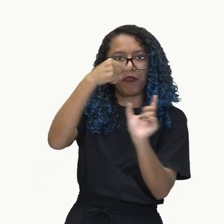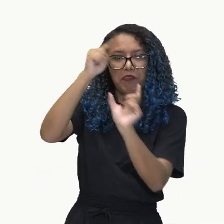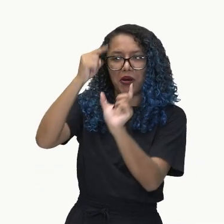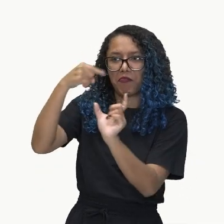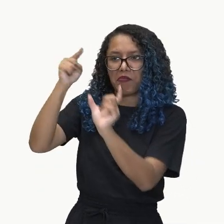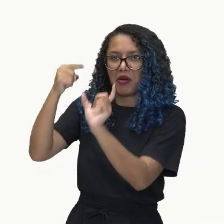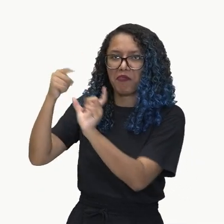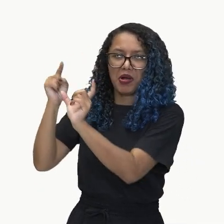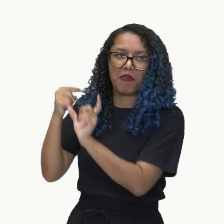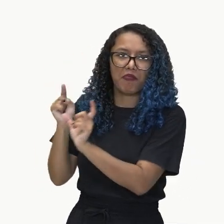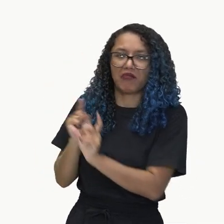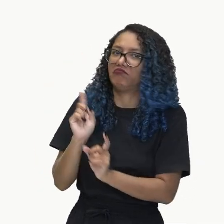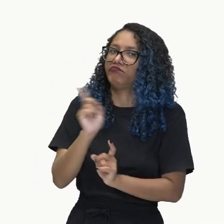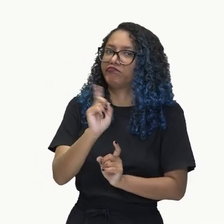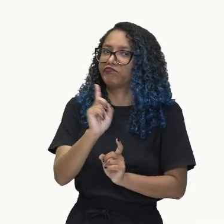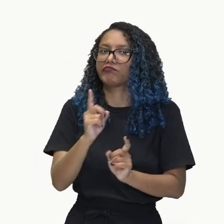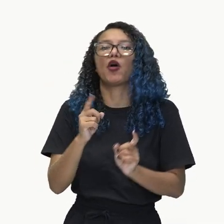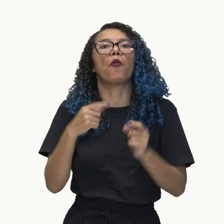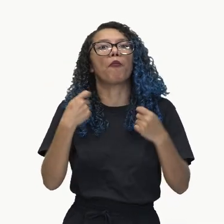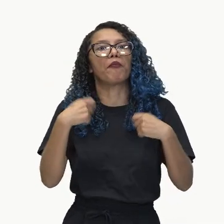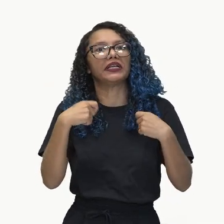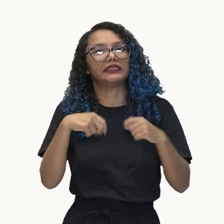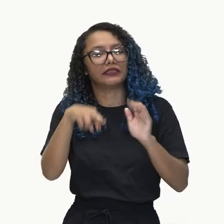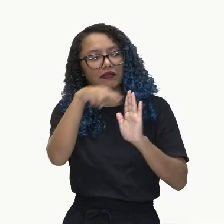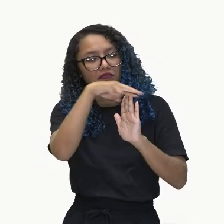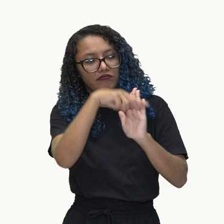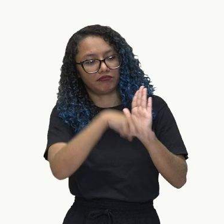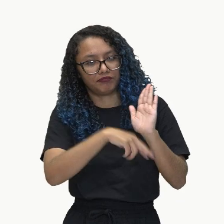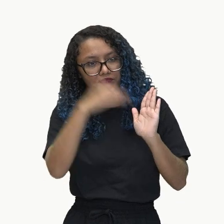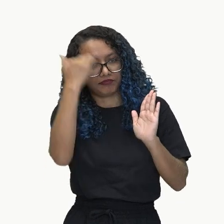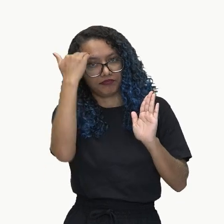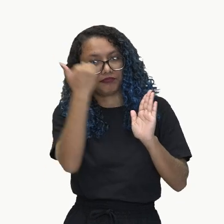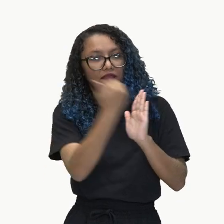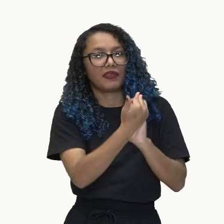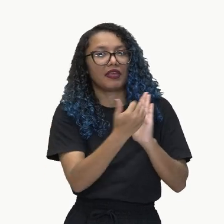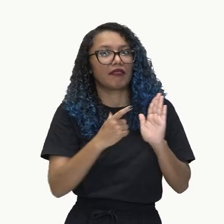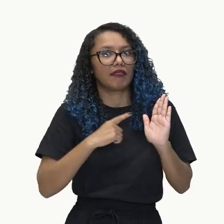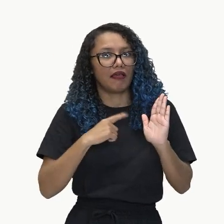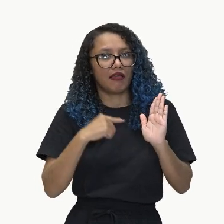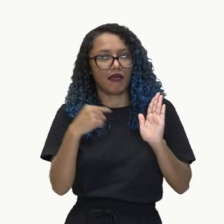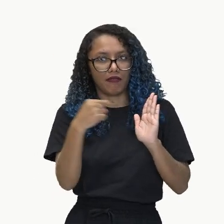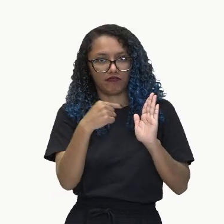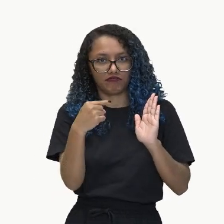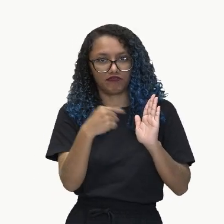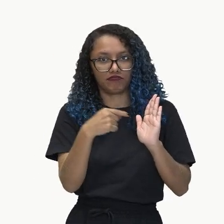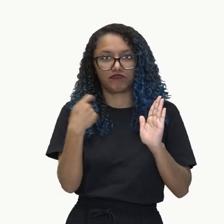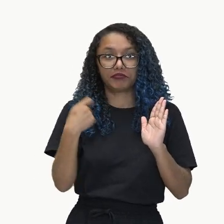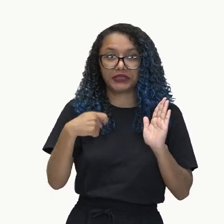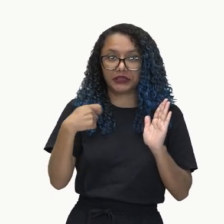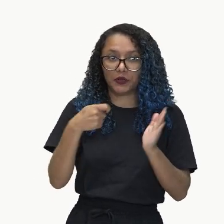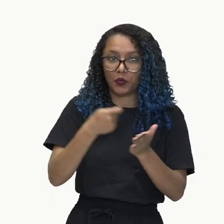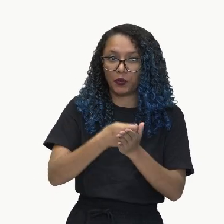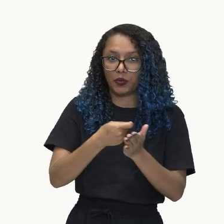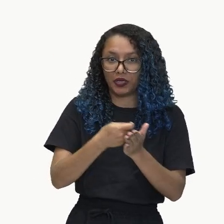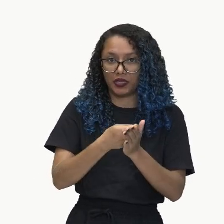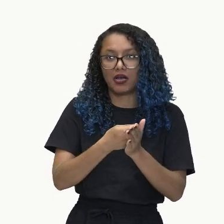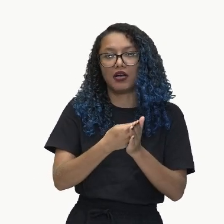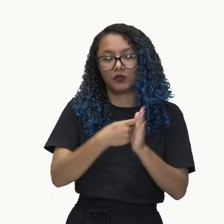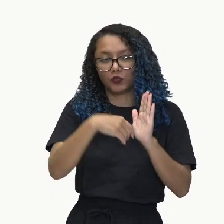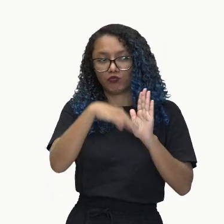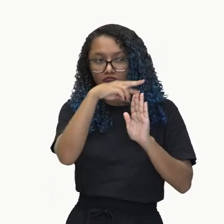as palavras existem regras e essas regras necessariamente Elas têm seus